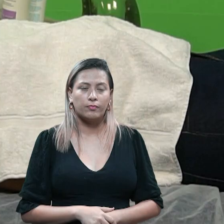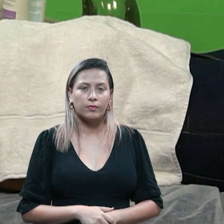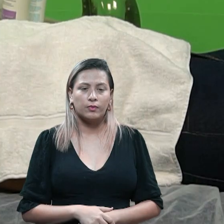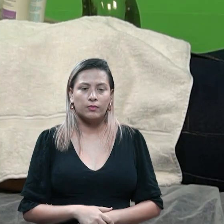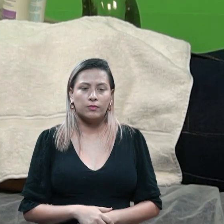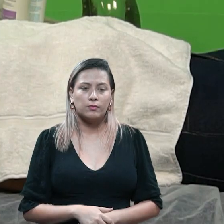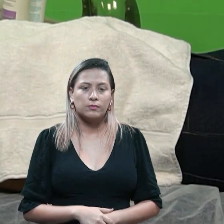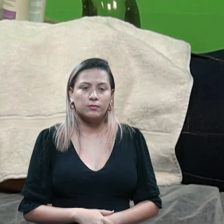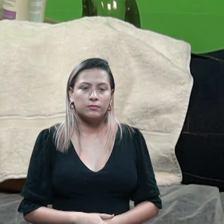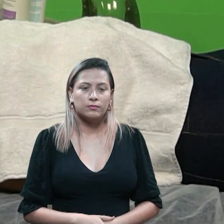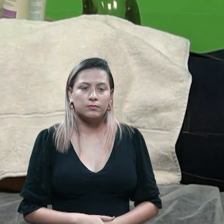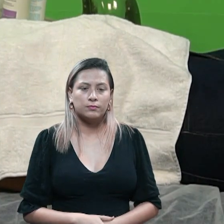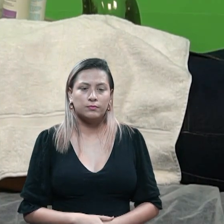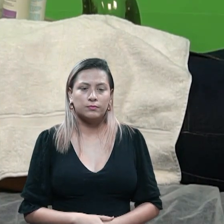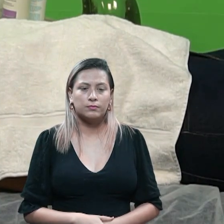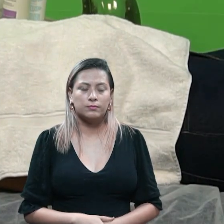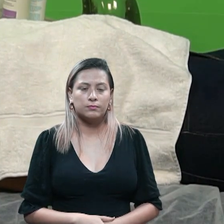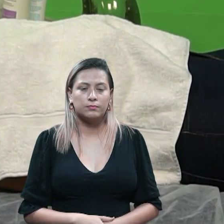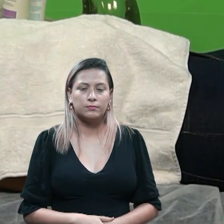pele.